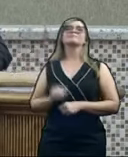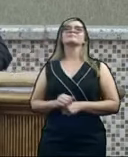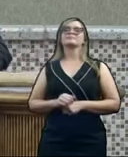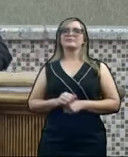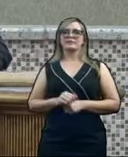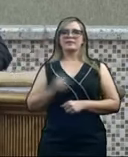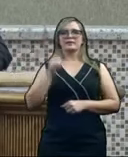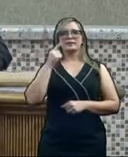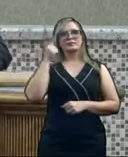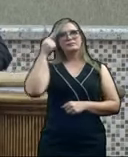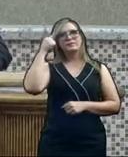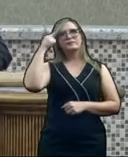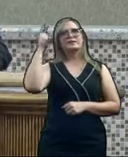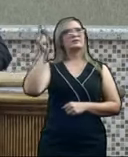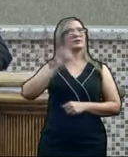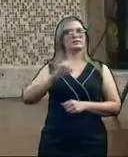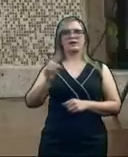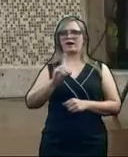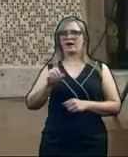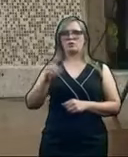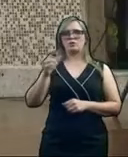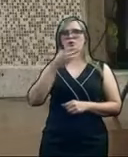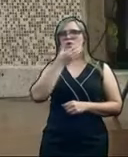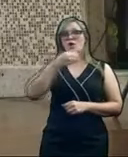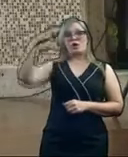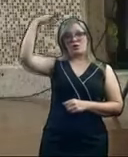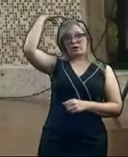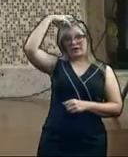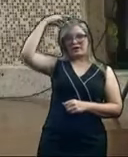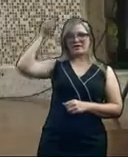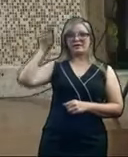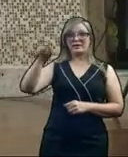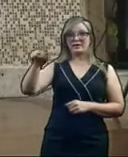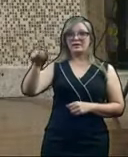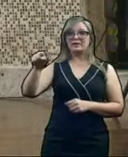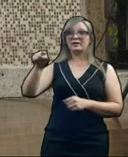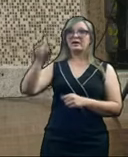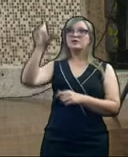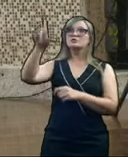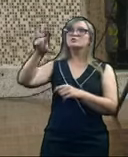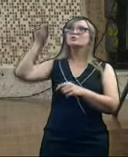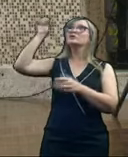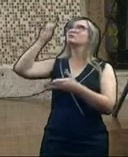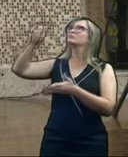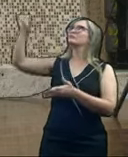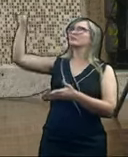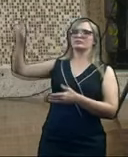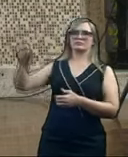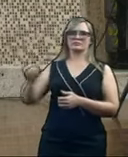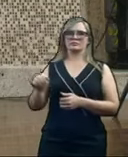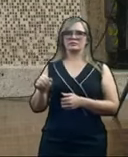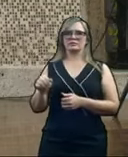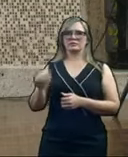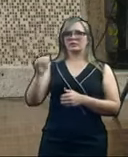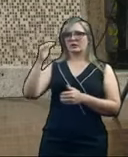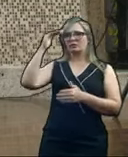no ungido do Senhor Davi teve O Princípio da Honra ele honrei